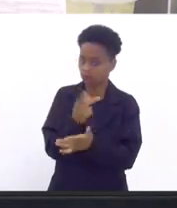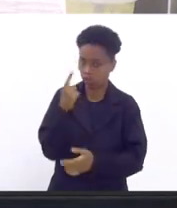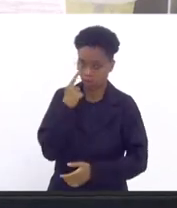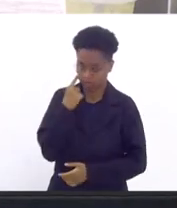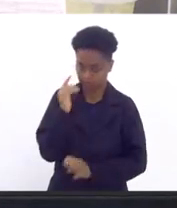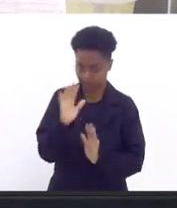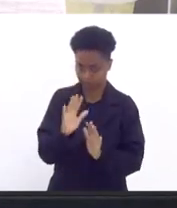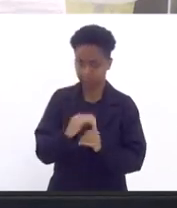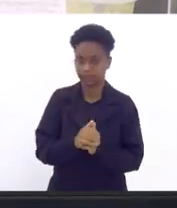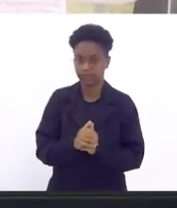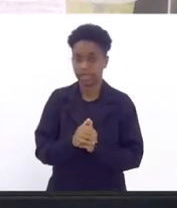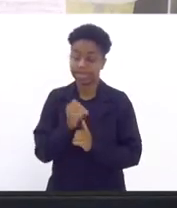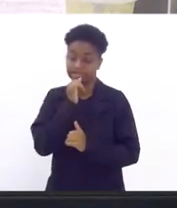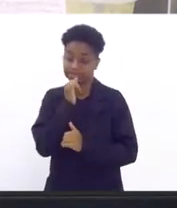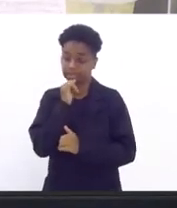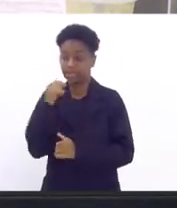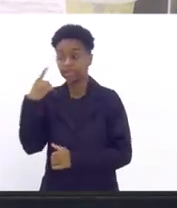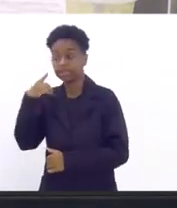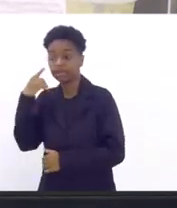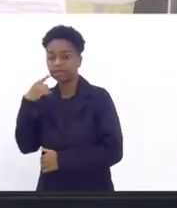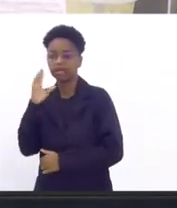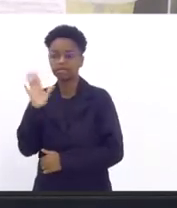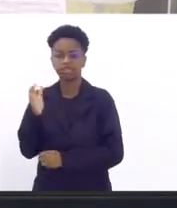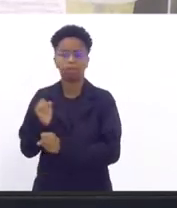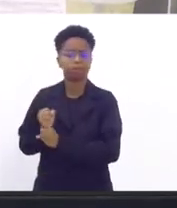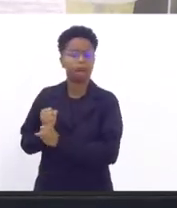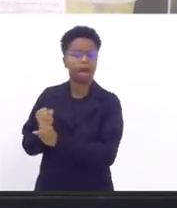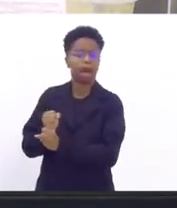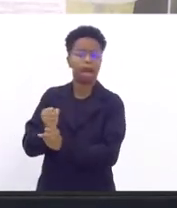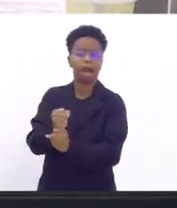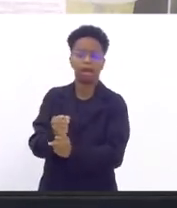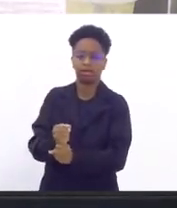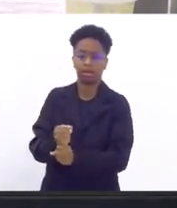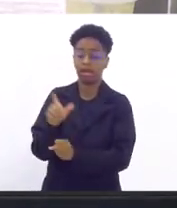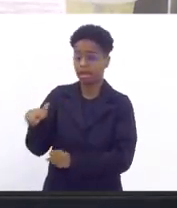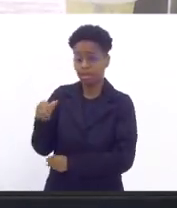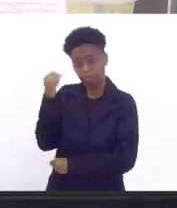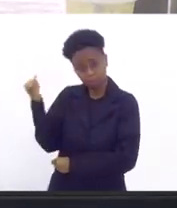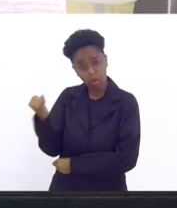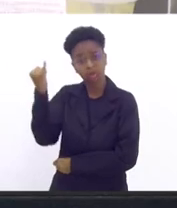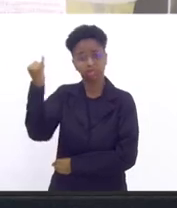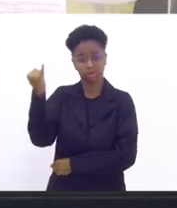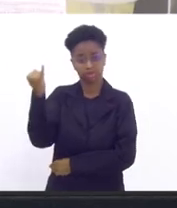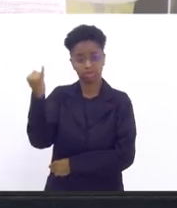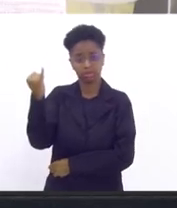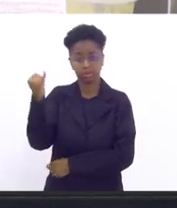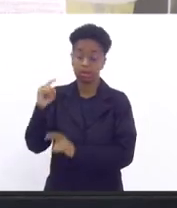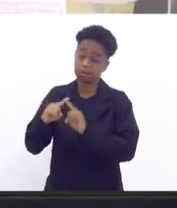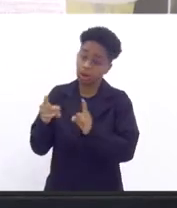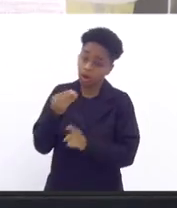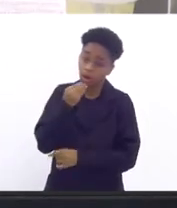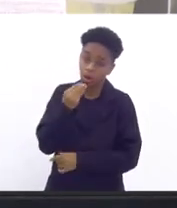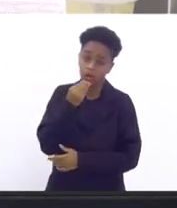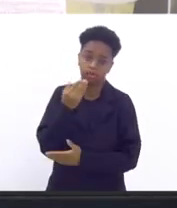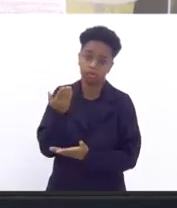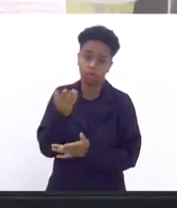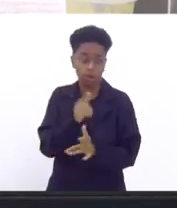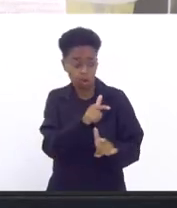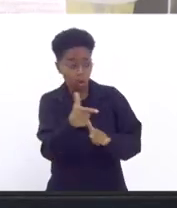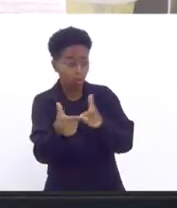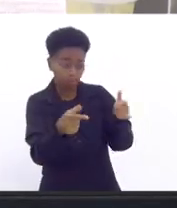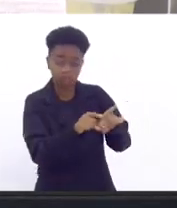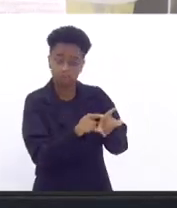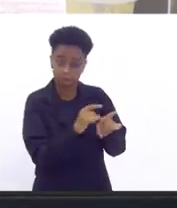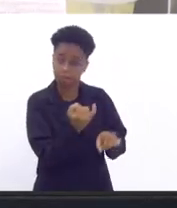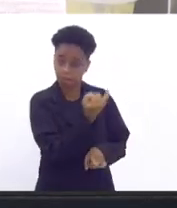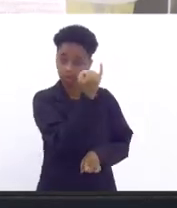tem um deputado decano frente o parlamentar importantíssima mas evidentemente as outras também